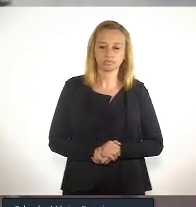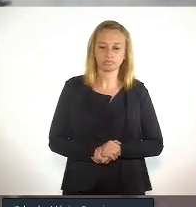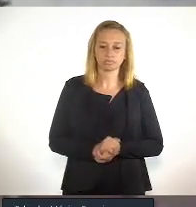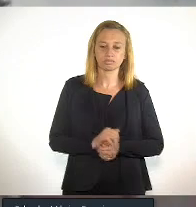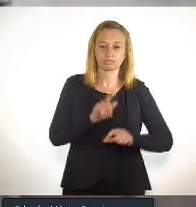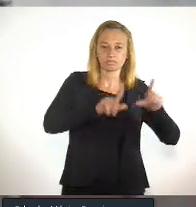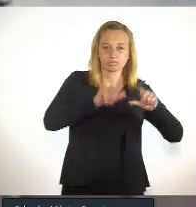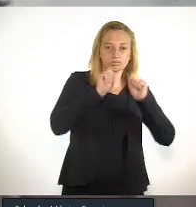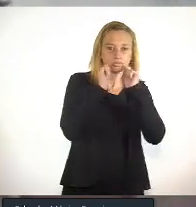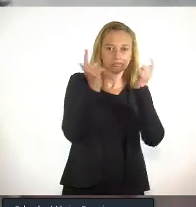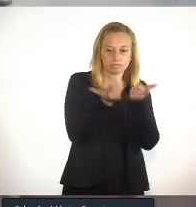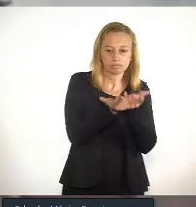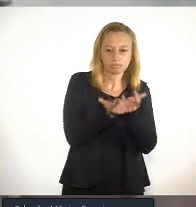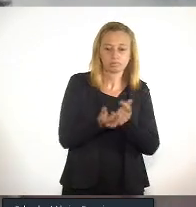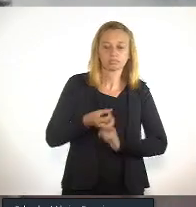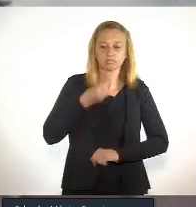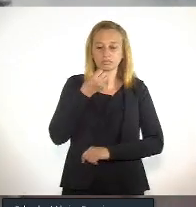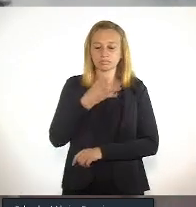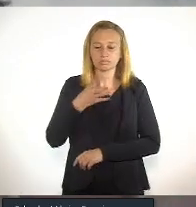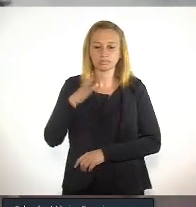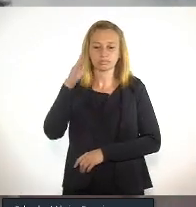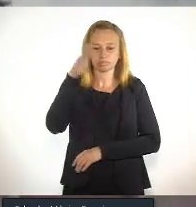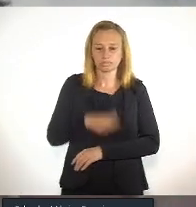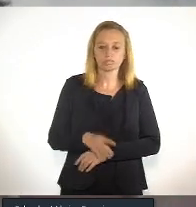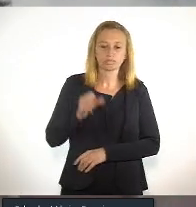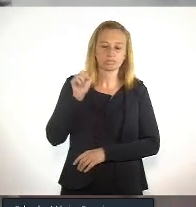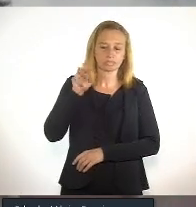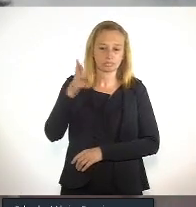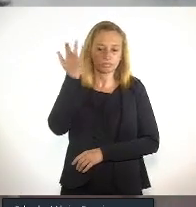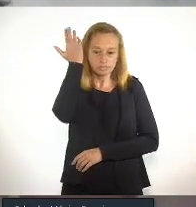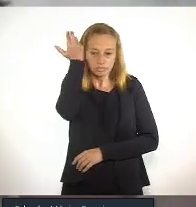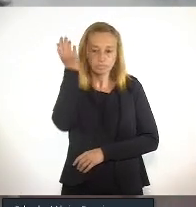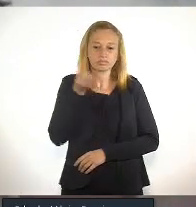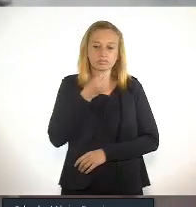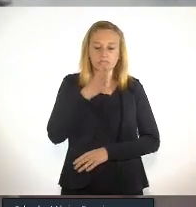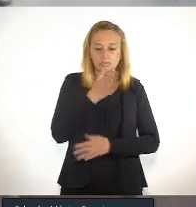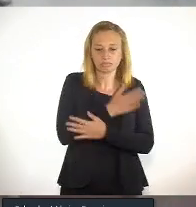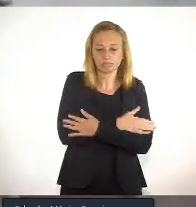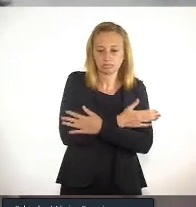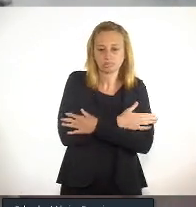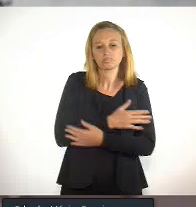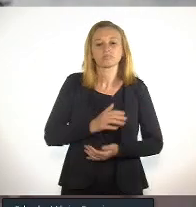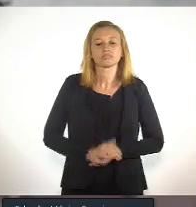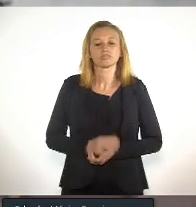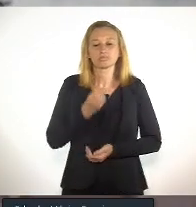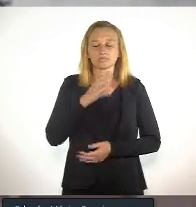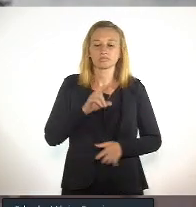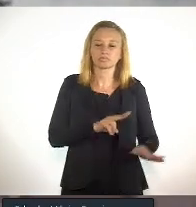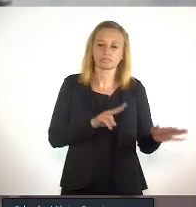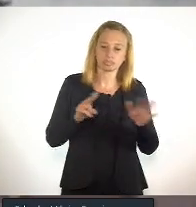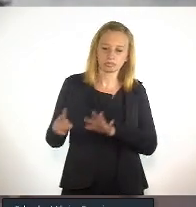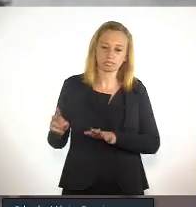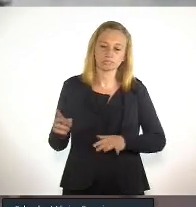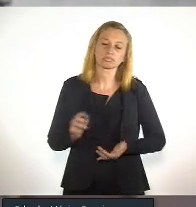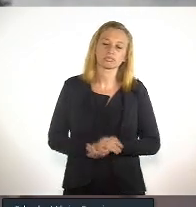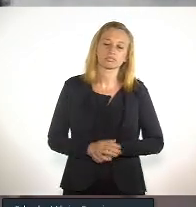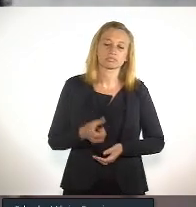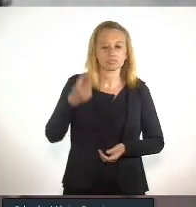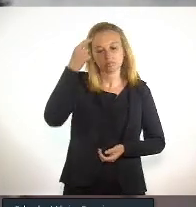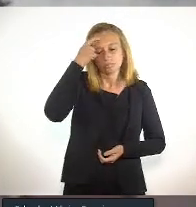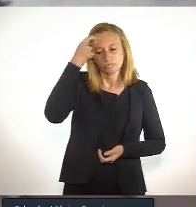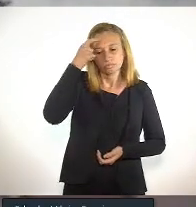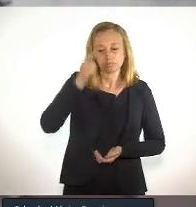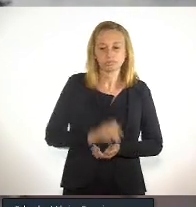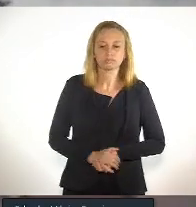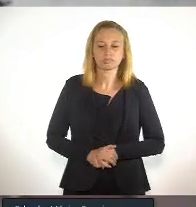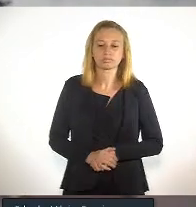TV Alerj. Boa tarde, deputado Eliomar Coelho. Bom feriado, bom final de semana, com muita consciência